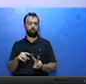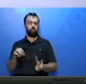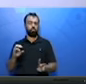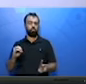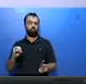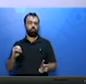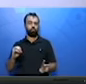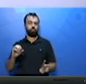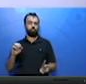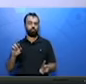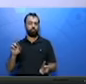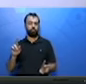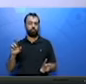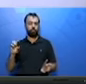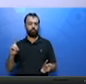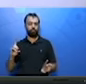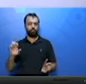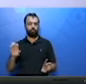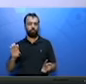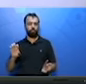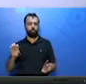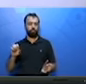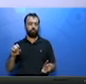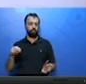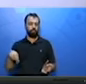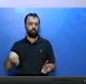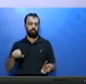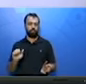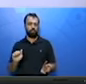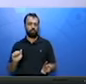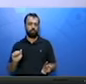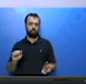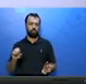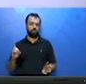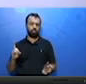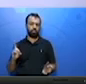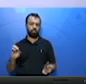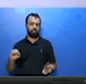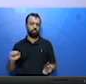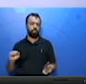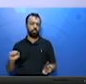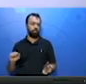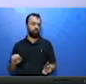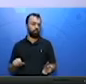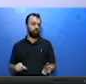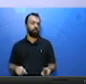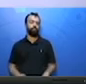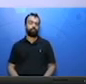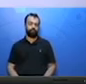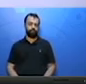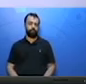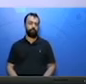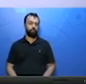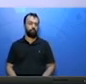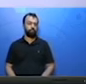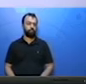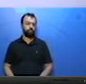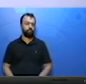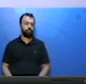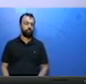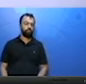a resposta, né, que eu já falei, 8, como pertence ao eixo x, o nome é abscissa, e o 11,